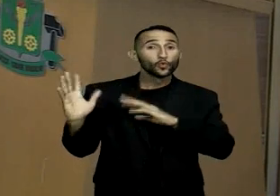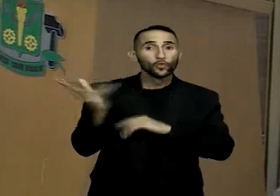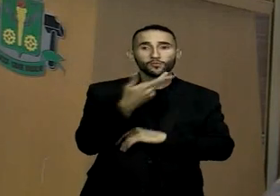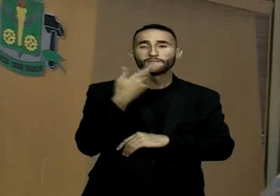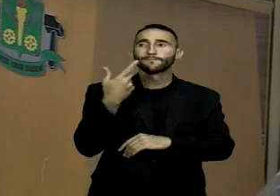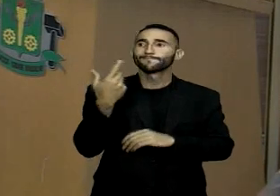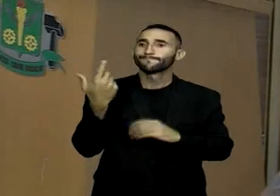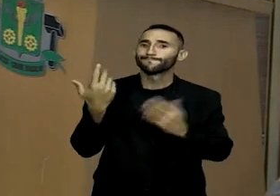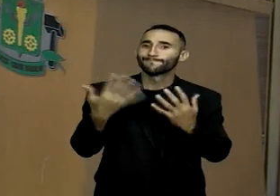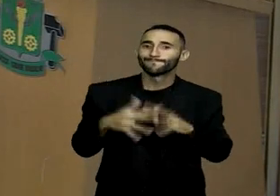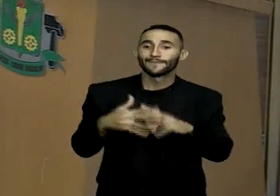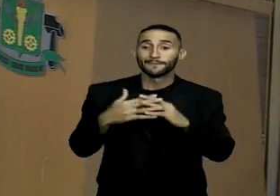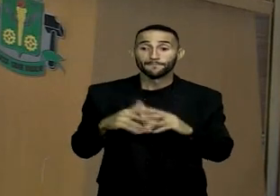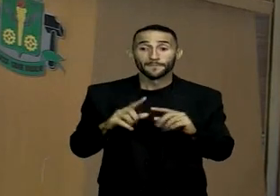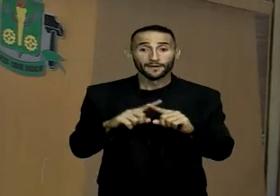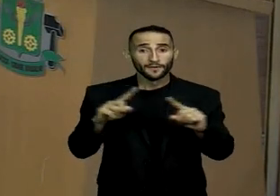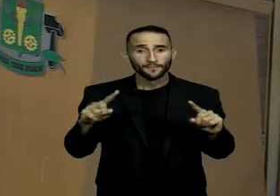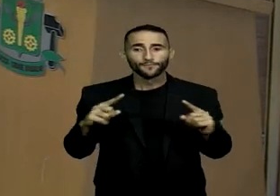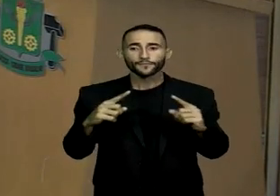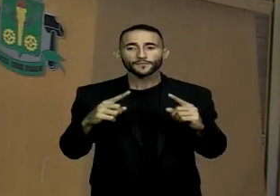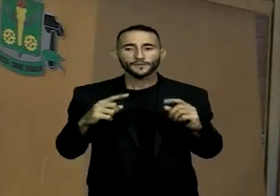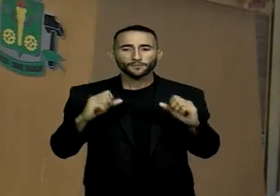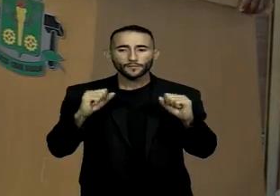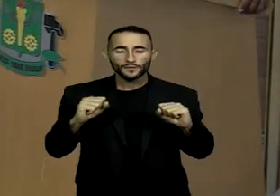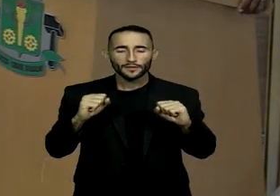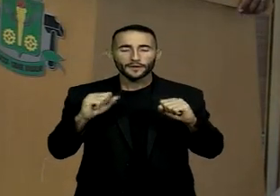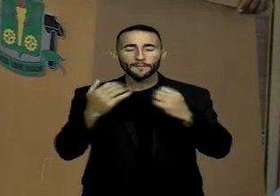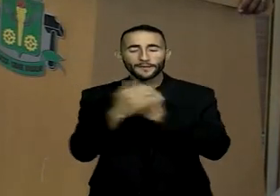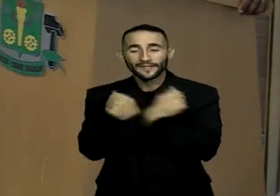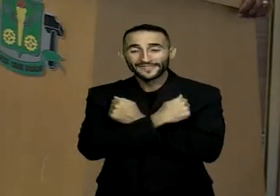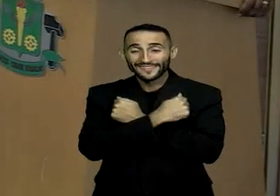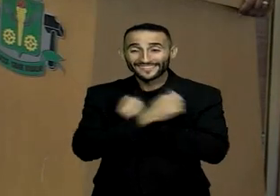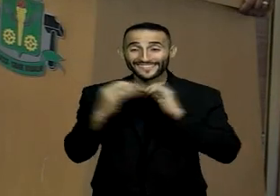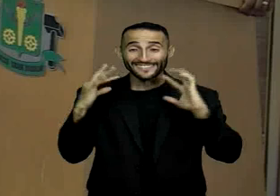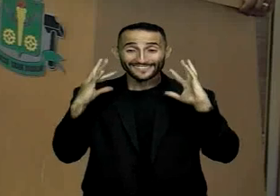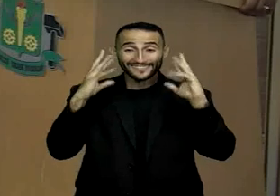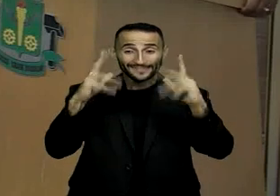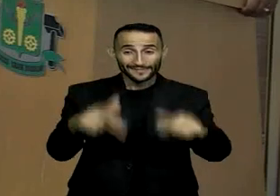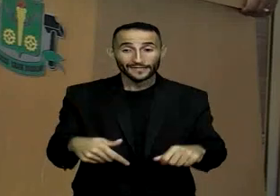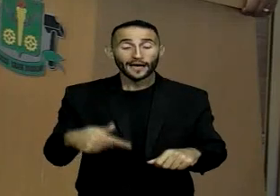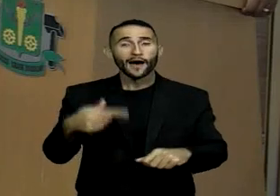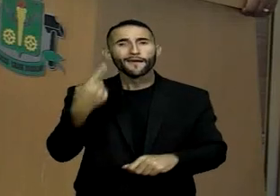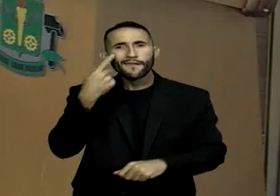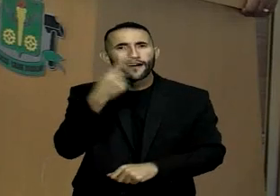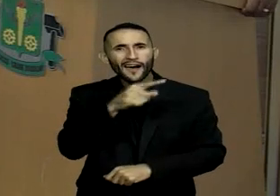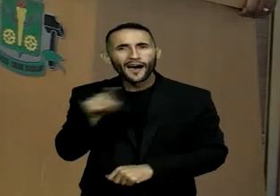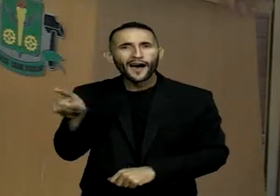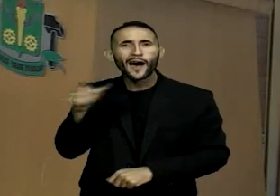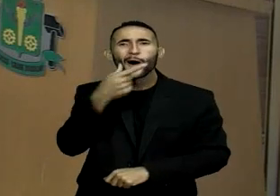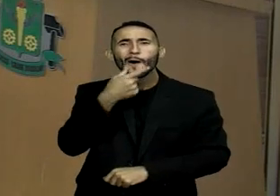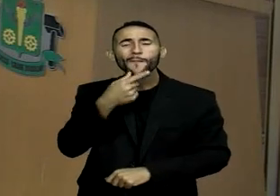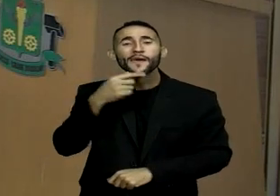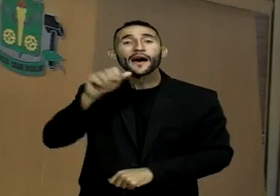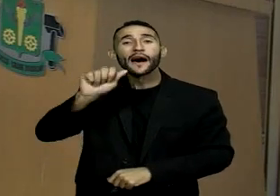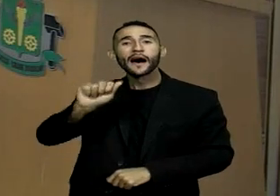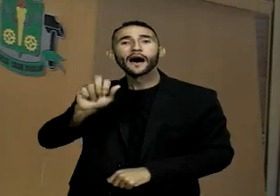você estando aqui, leve um abraço a todos. Veja aqui o Arthur, um grande amigo. Arthur, muito obrigado também, viu, Elivelto? Usar a